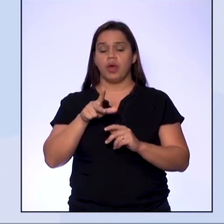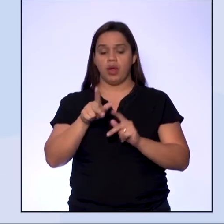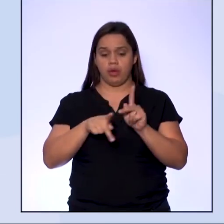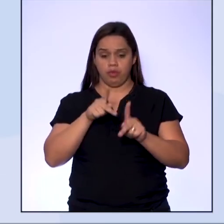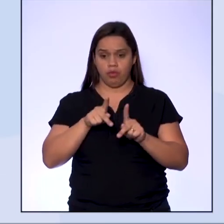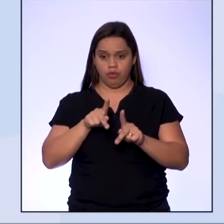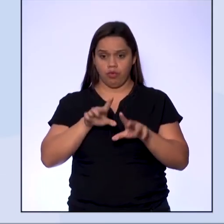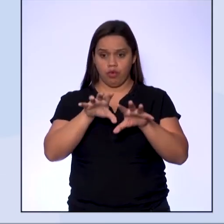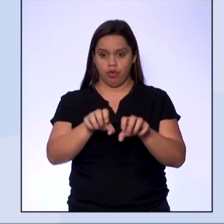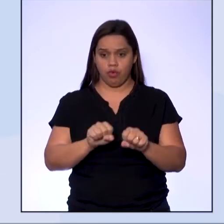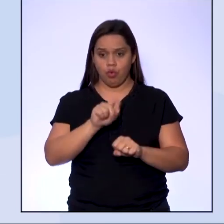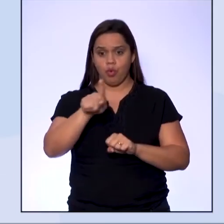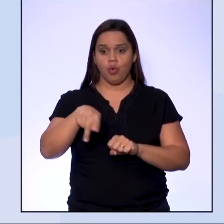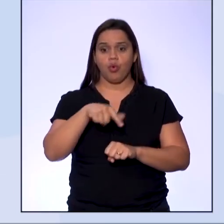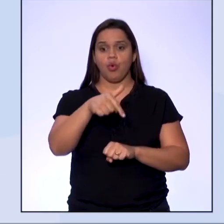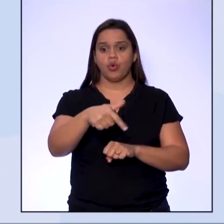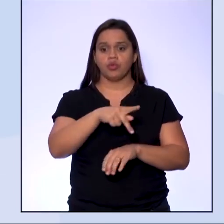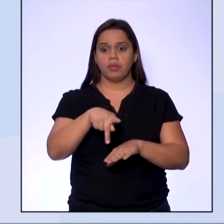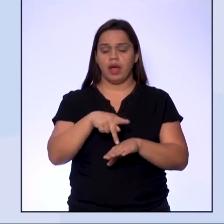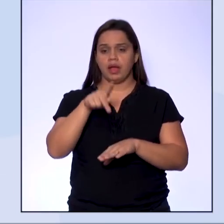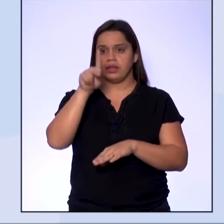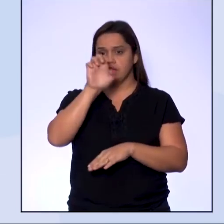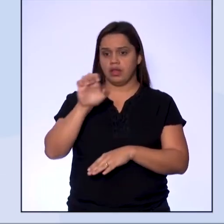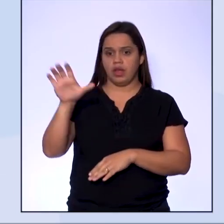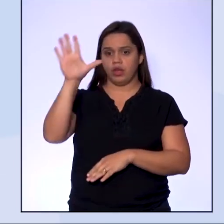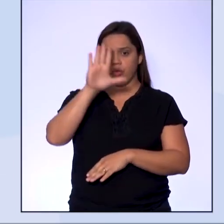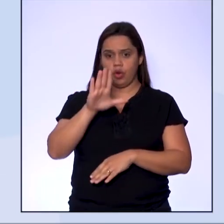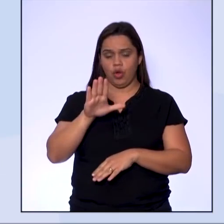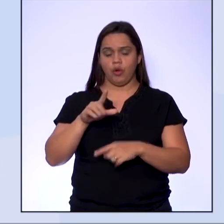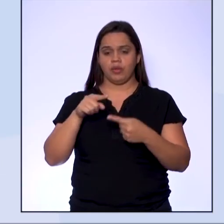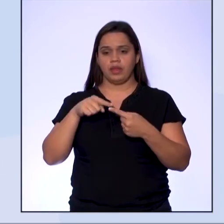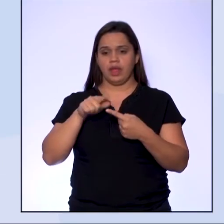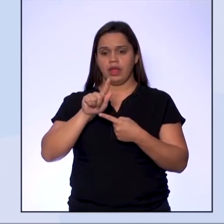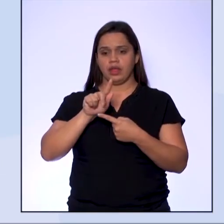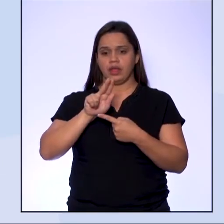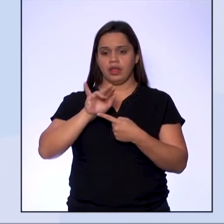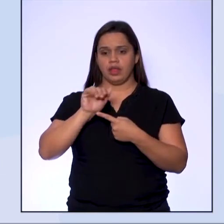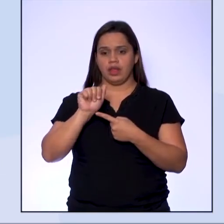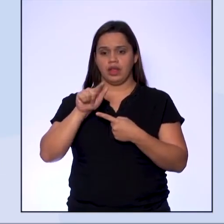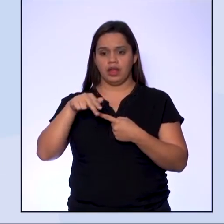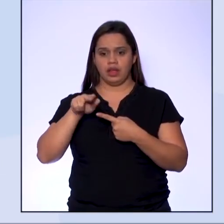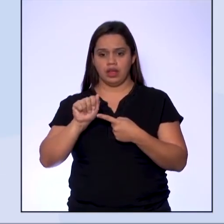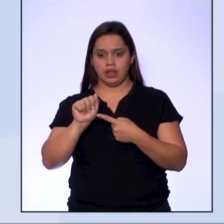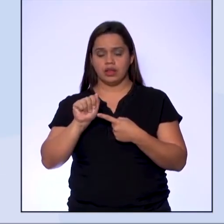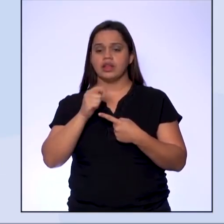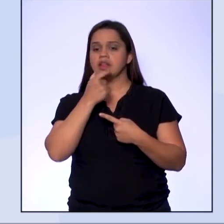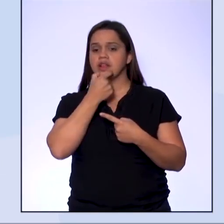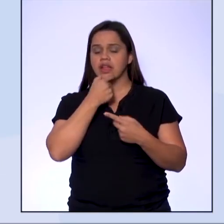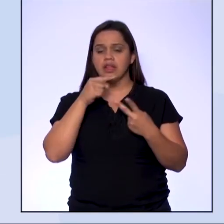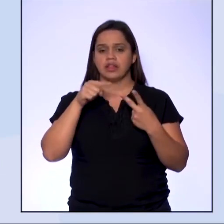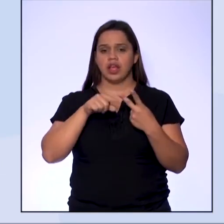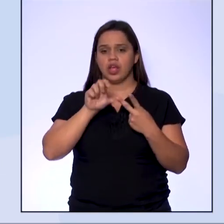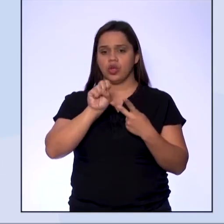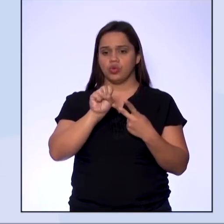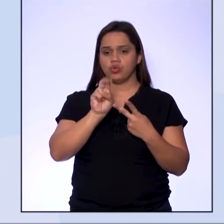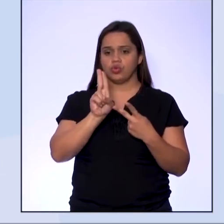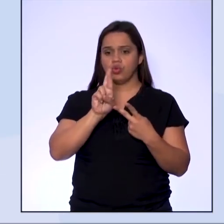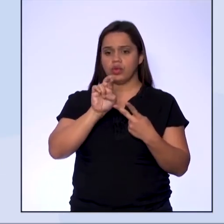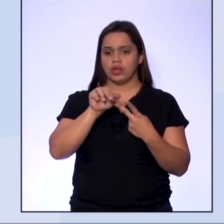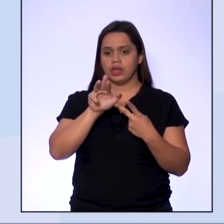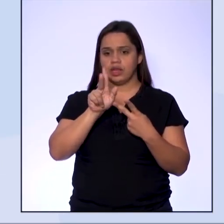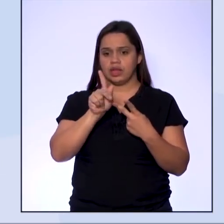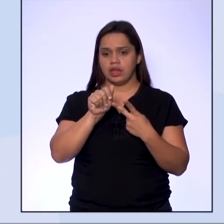temos aí uma sub-região chamada de Brasil, e nós temos, o que pouca gente aí acaba estudando, conhecendo, a